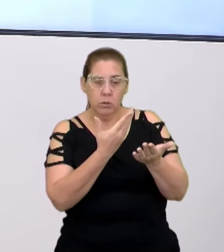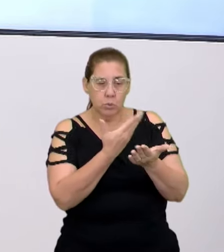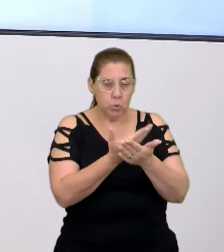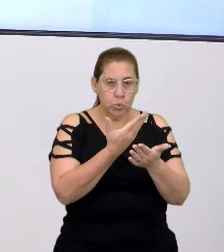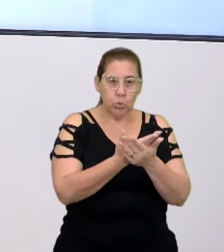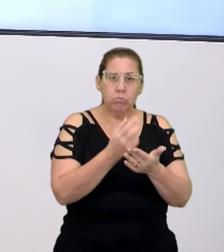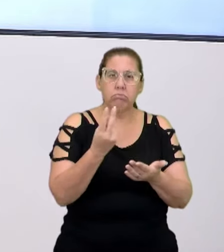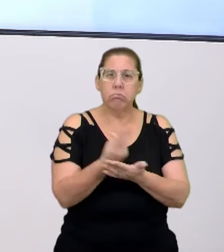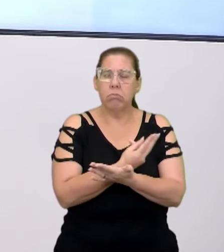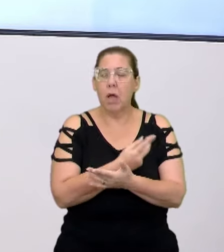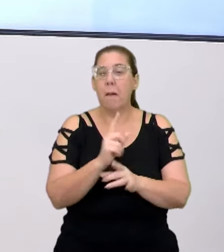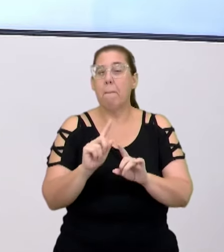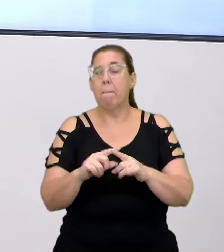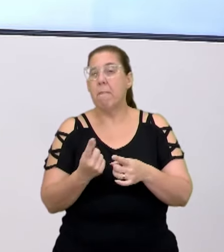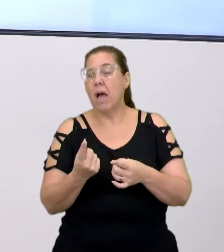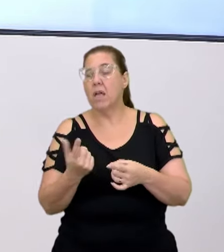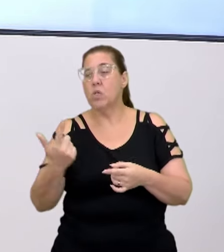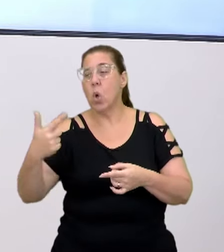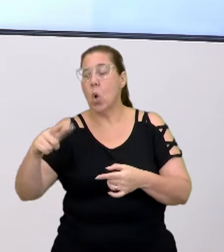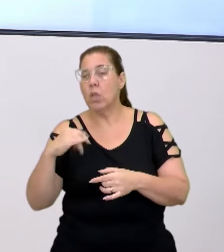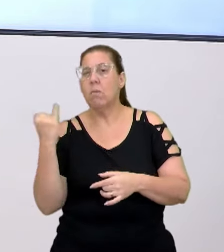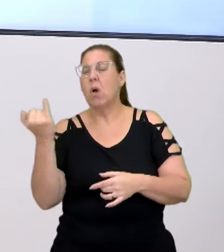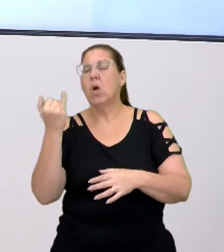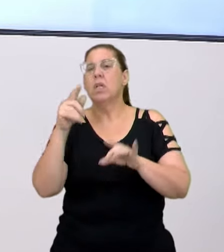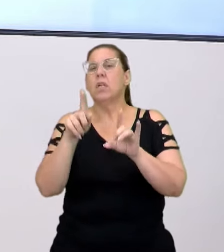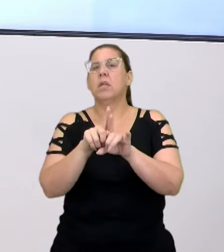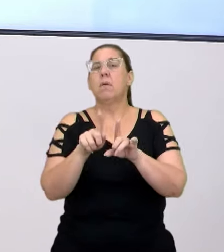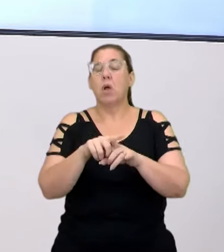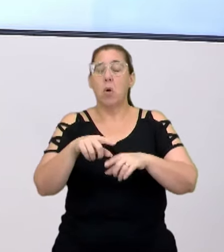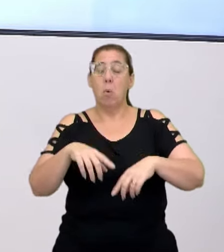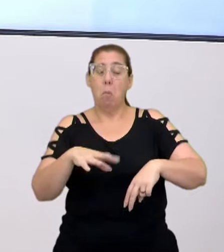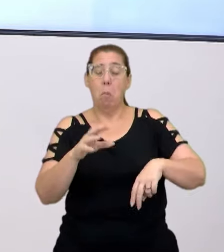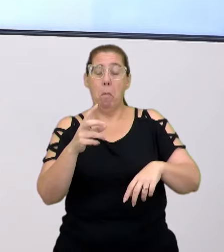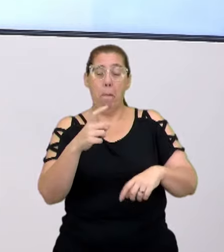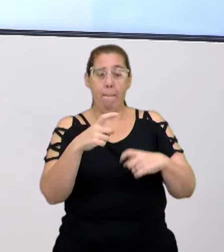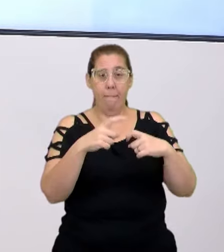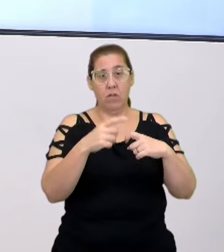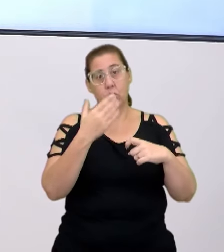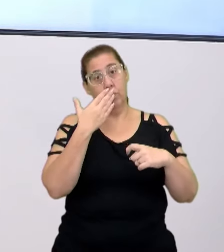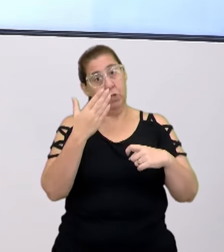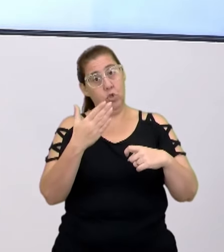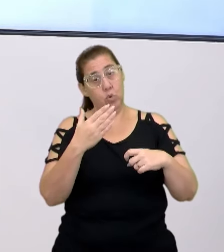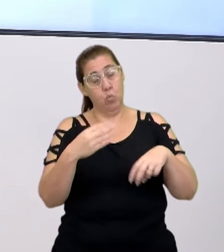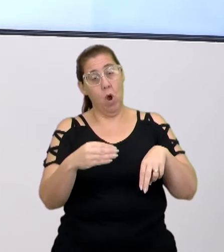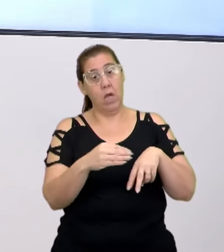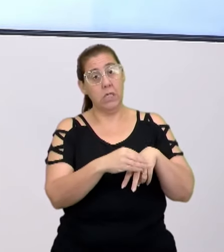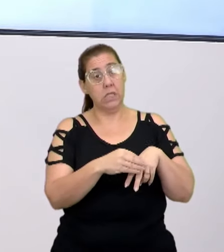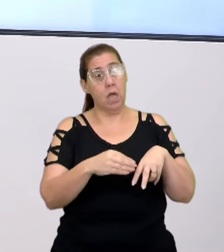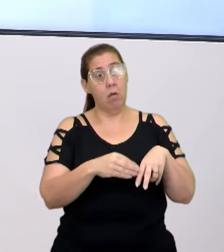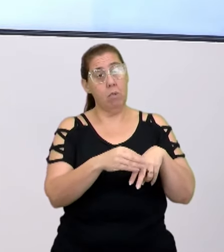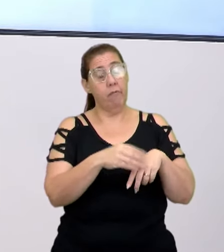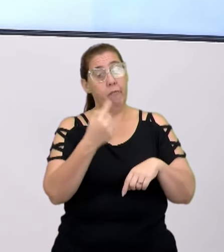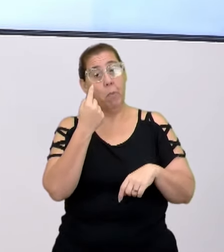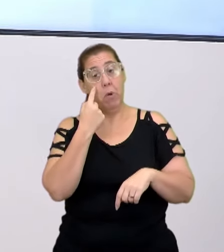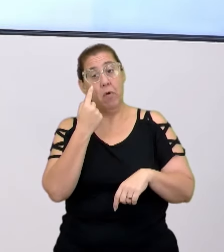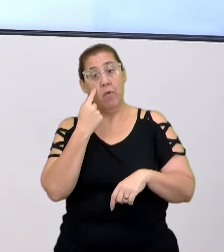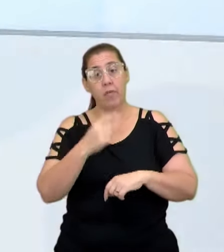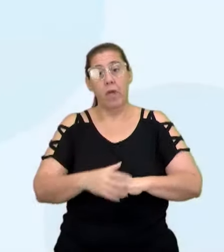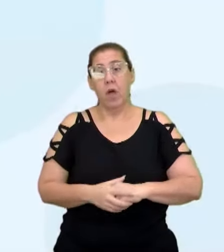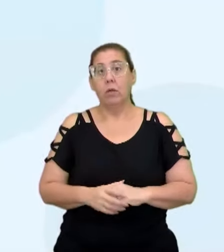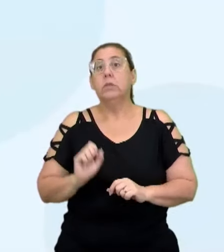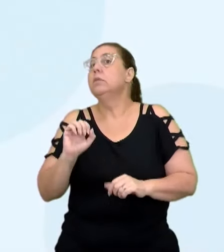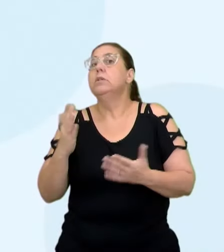caso. Mas uma outra coisa importante também é que o médico solicitou exames, né? Então vamos ver aí, olha, né, então